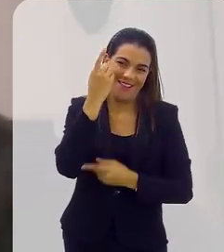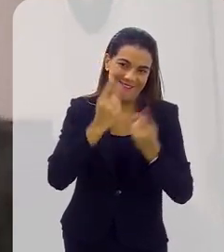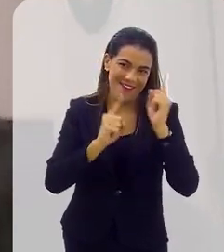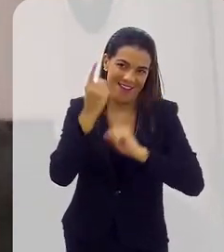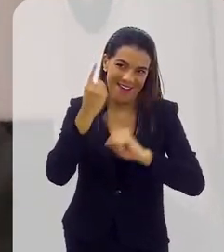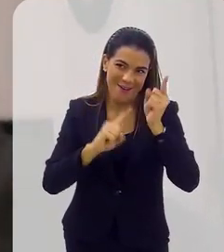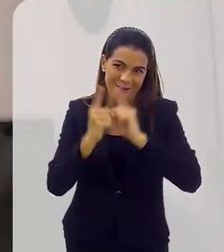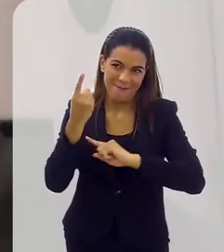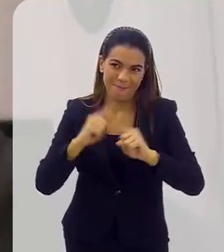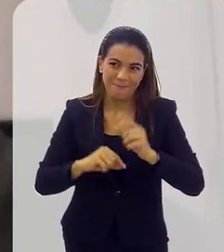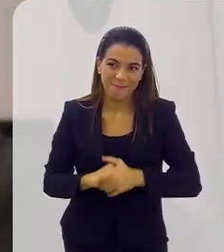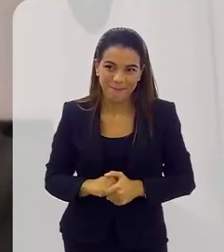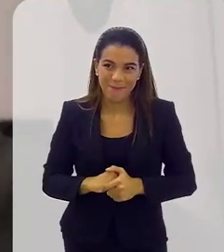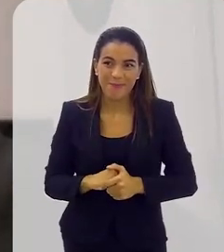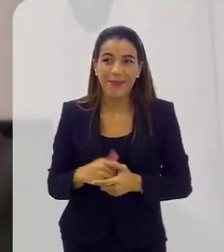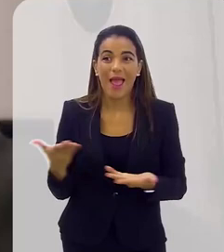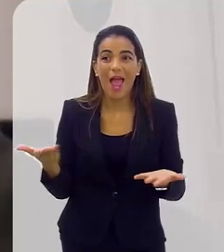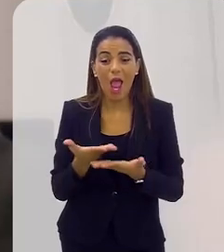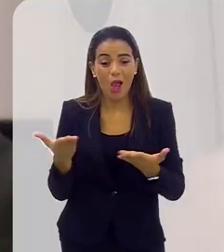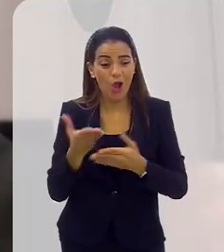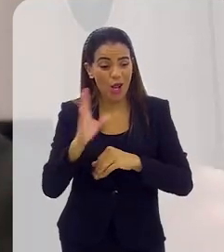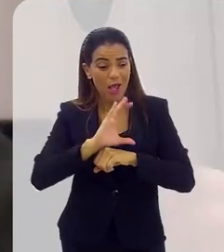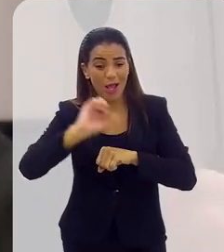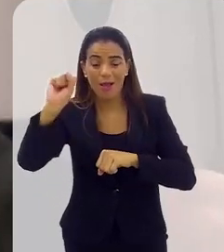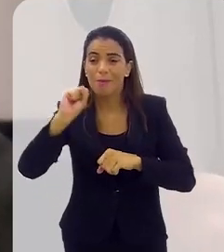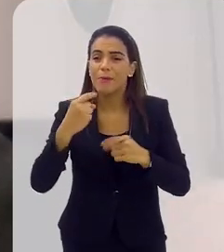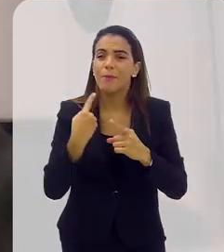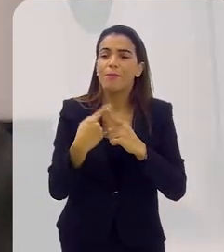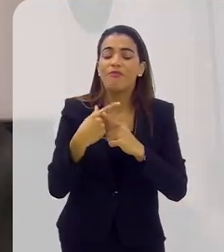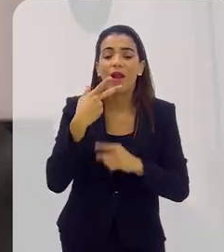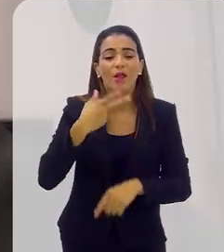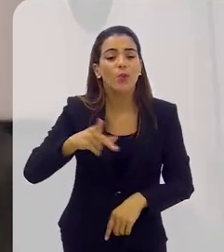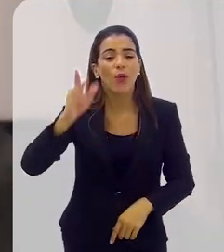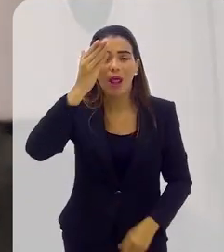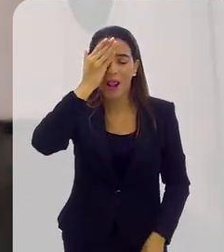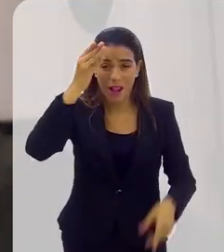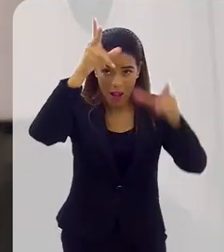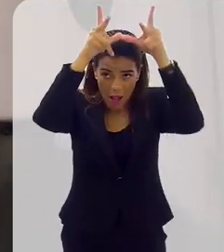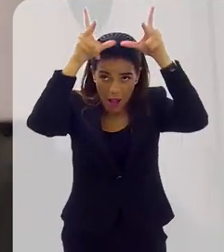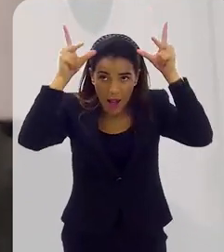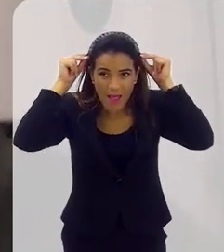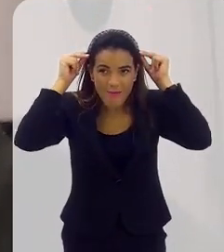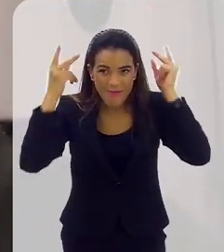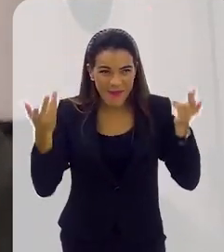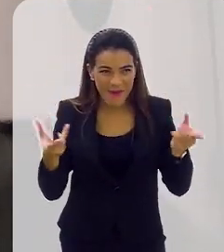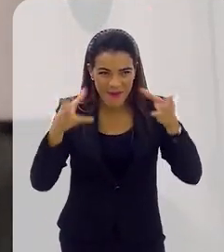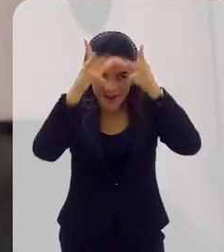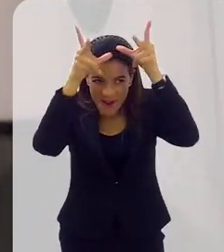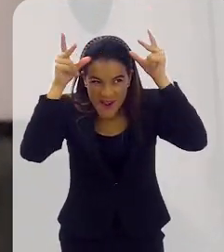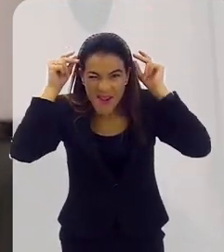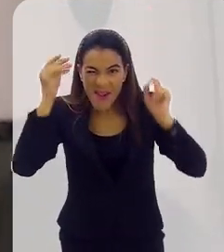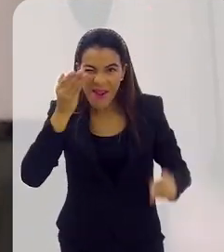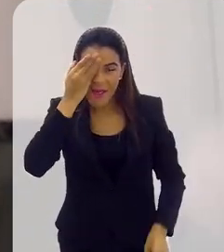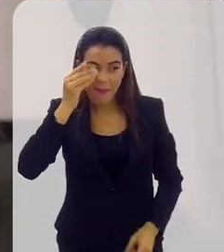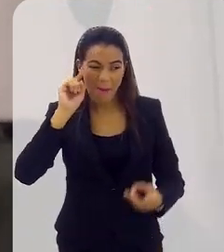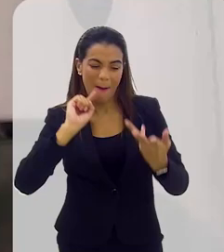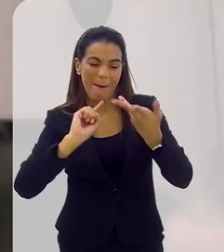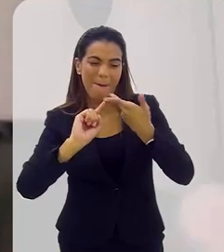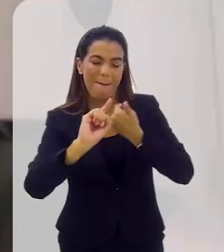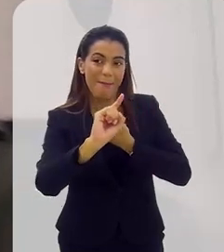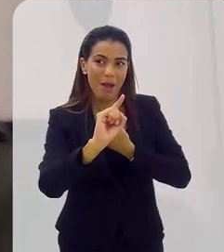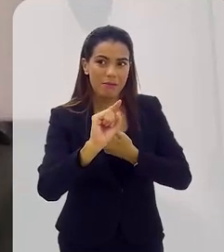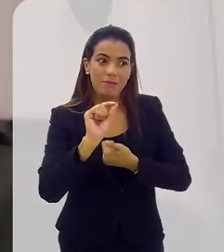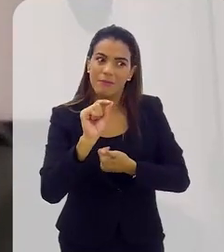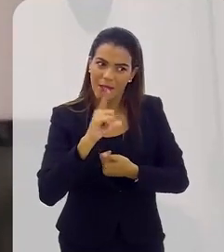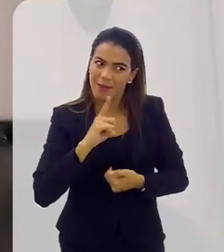o Leandro Vieira com esse carnaval maravilhoso na Imperatriz, onde se sagrou campeão, falando de um lampião, né? Ah, o lampião era